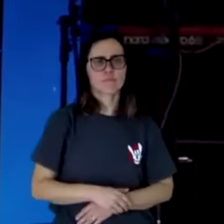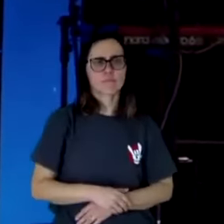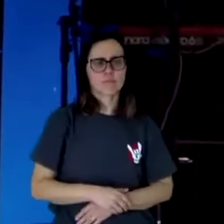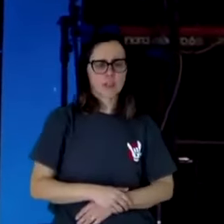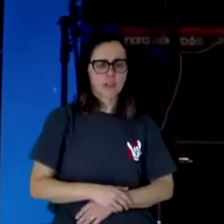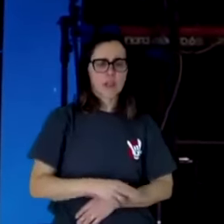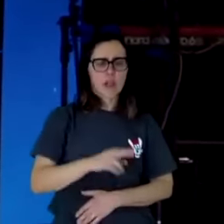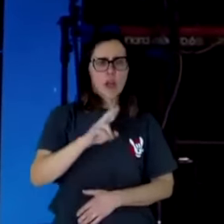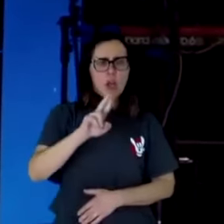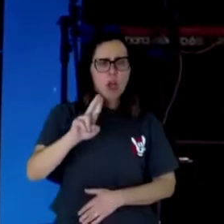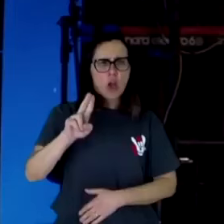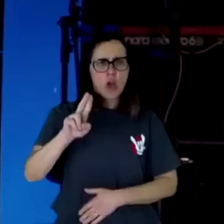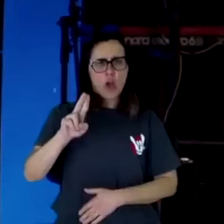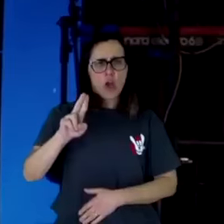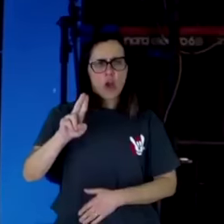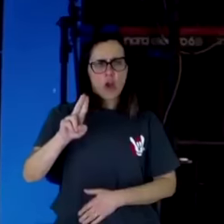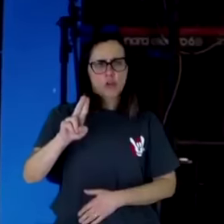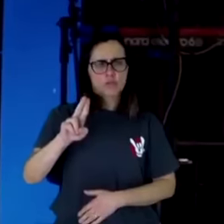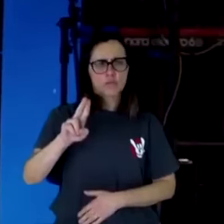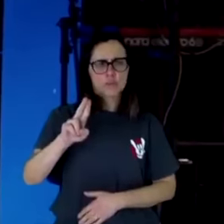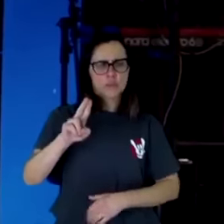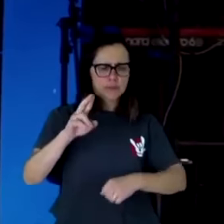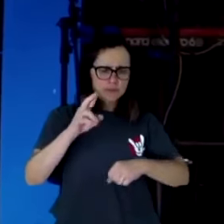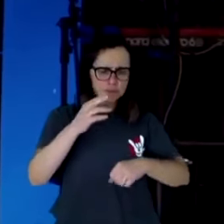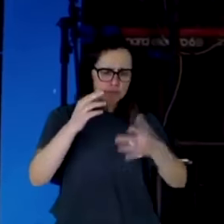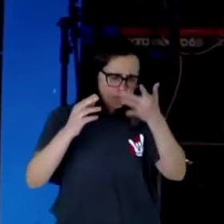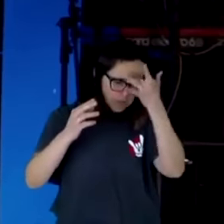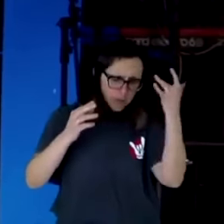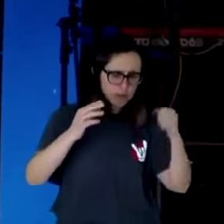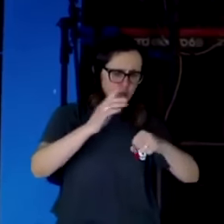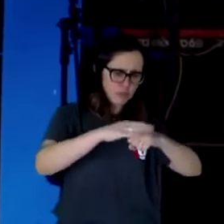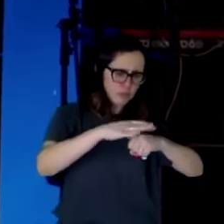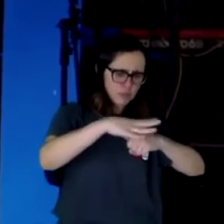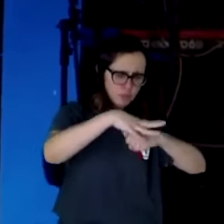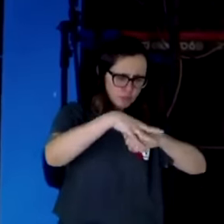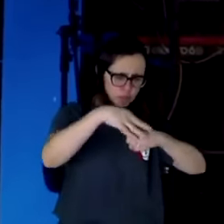mãos pelo menos uma dezena de pessoas curadas aqui